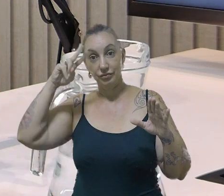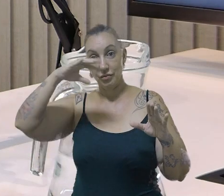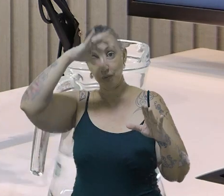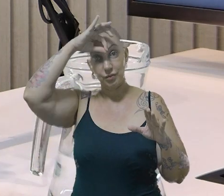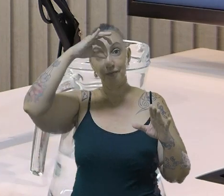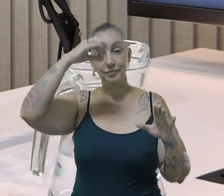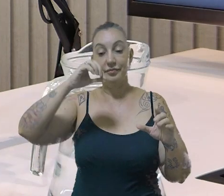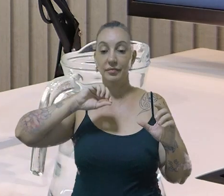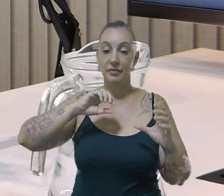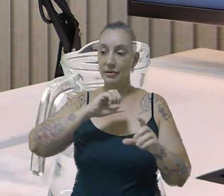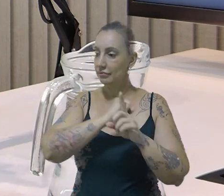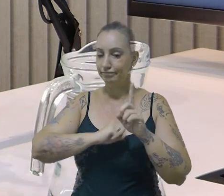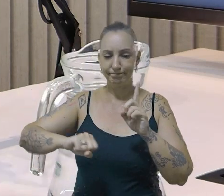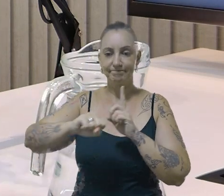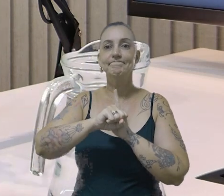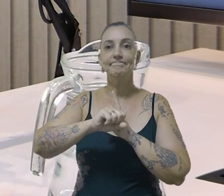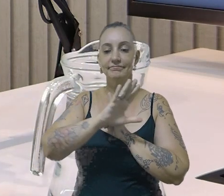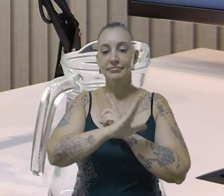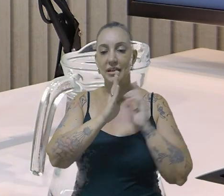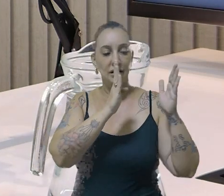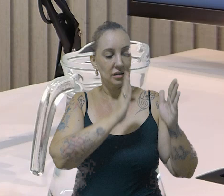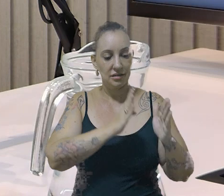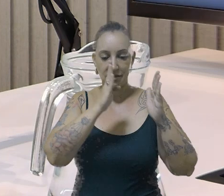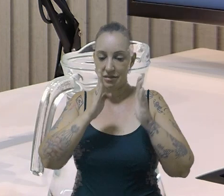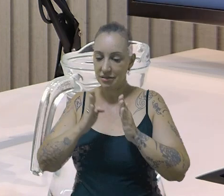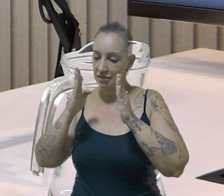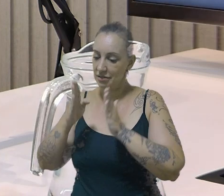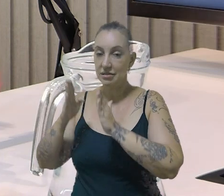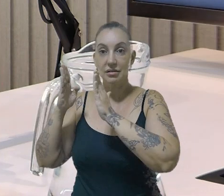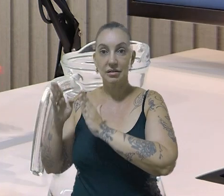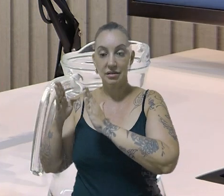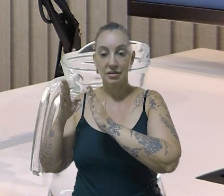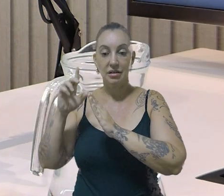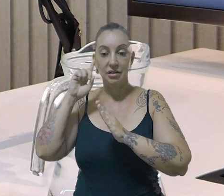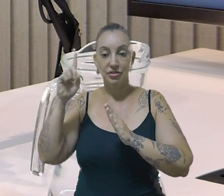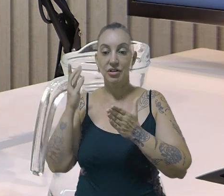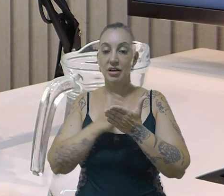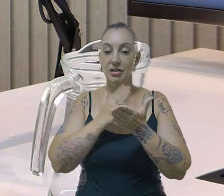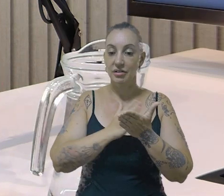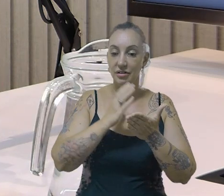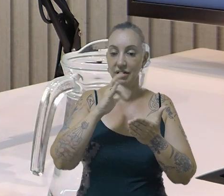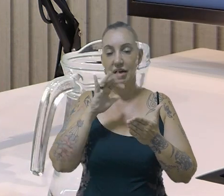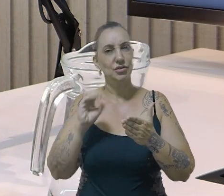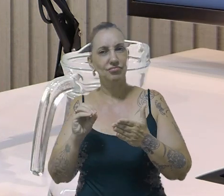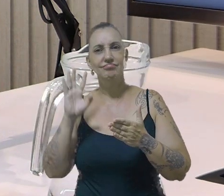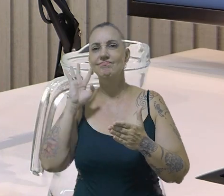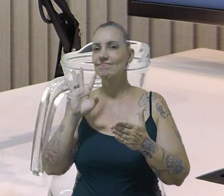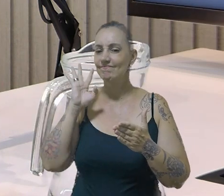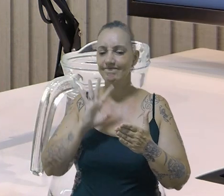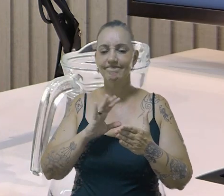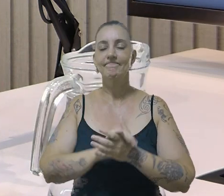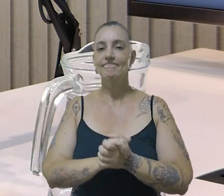então elas vão pautando e botando na linha assim e aí tem as datas nos livros do cáo é muito legal assim muito muito